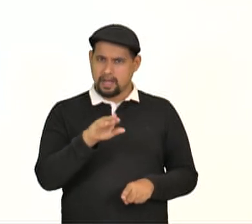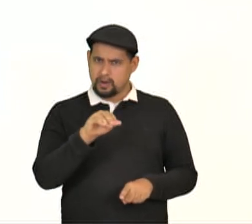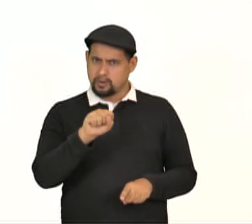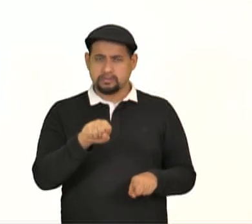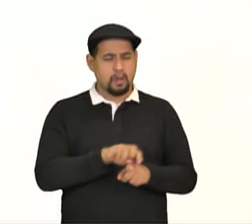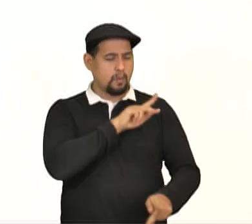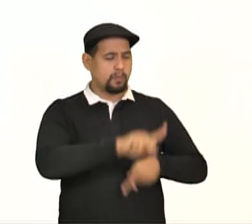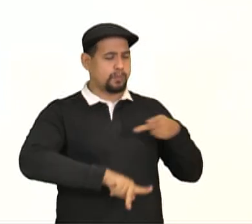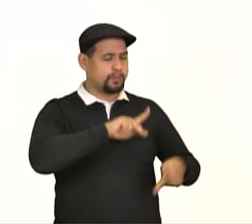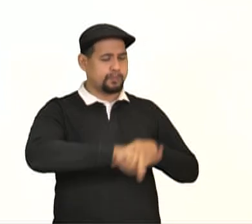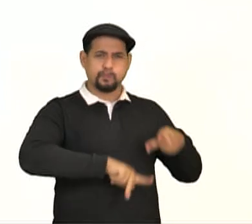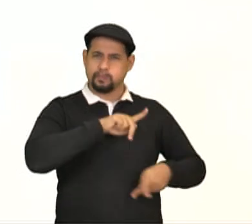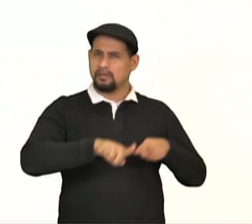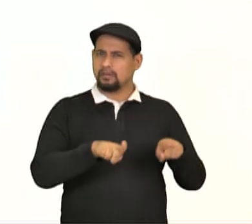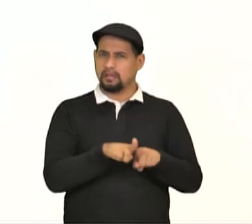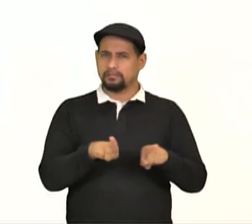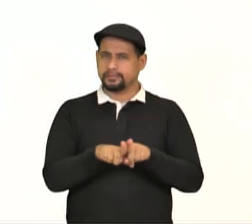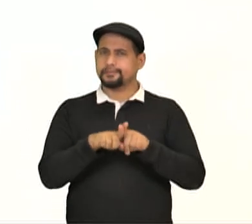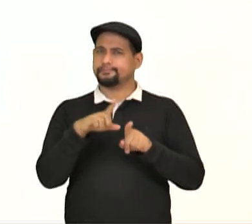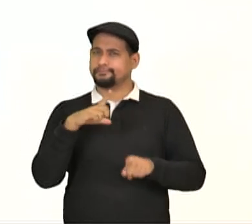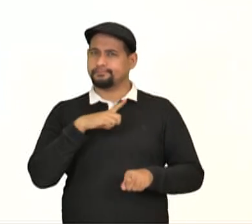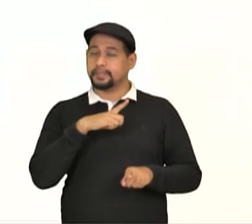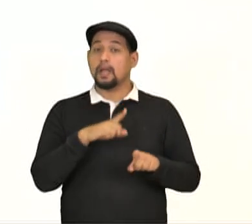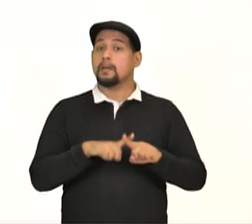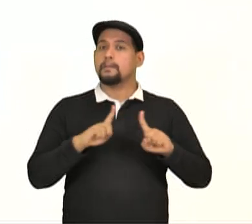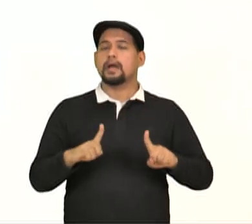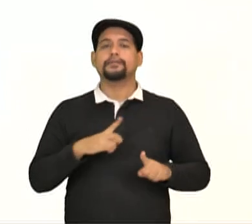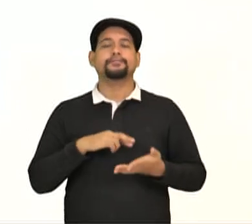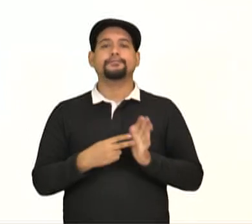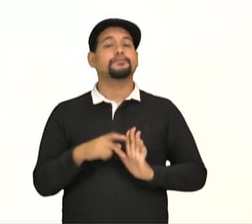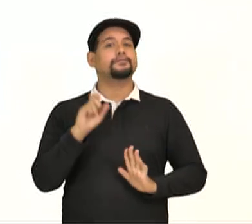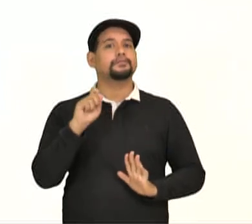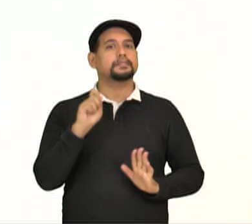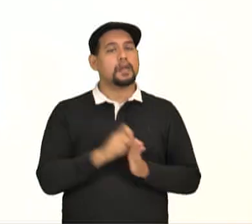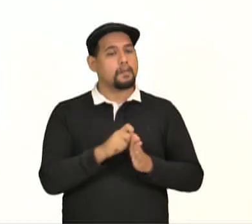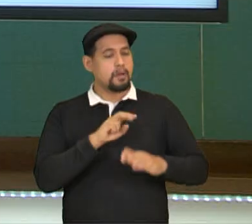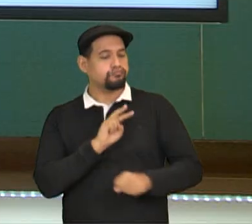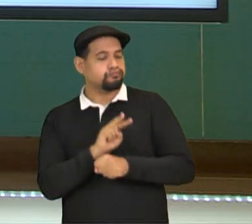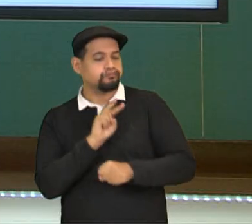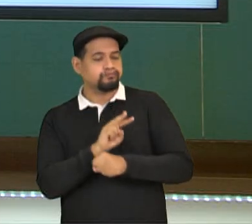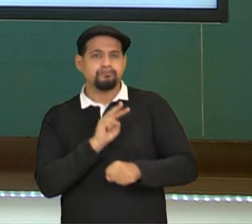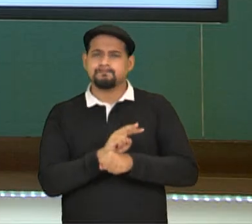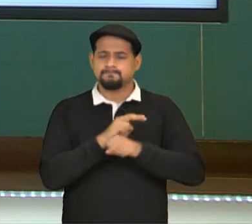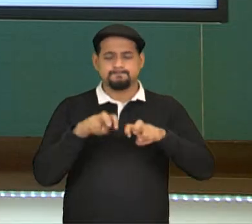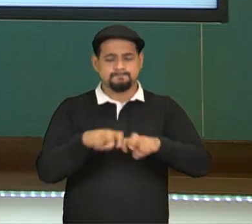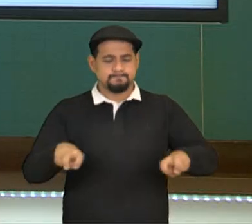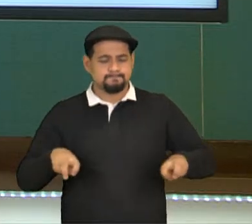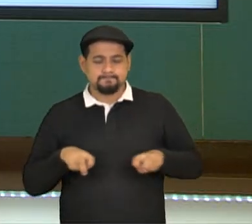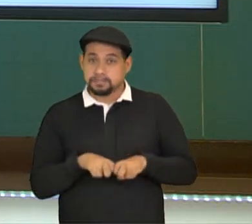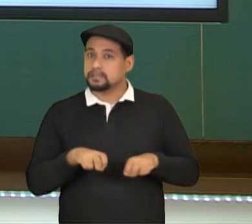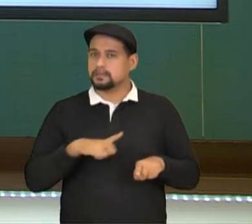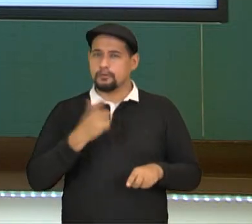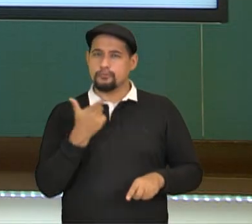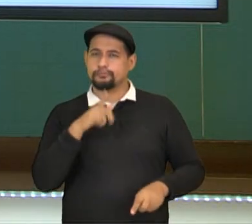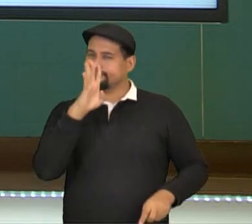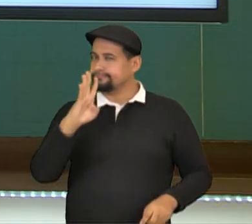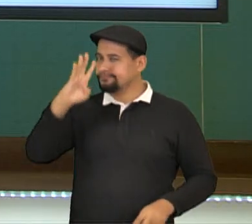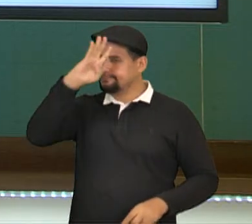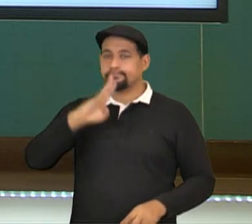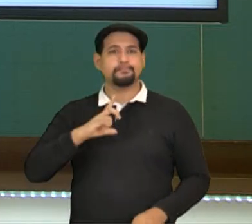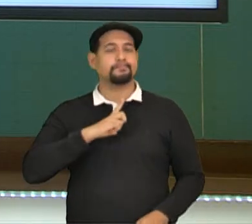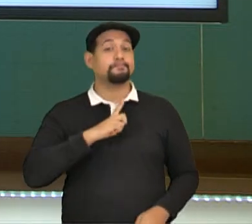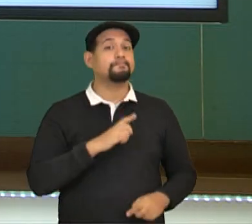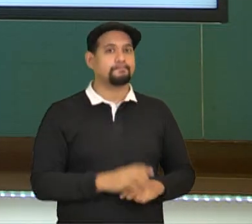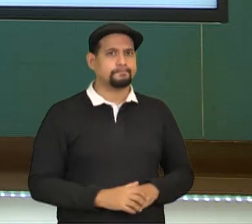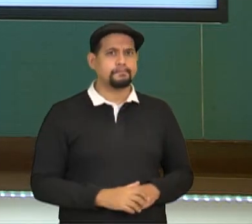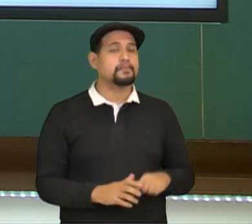né, os povos germânicos, né? E uma das medidas para proteção ali, né, para o Império Romano continuar existindo, digamos